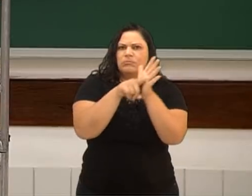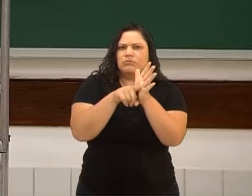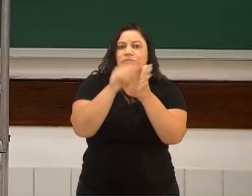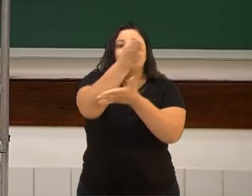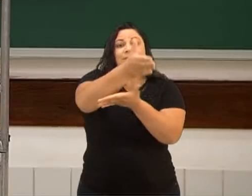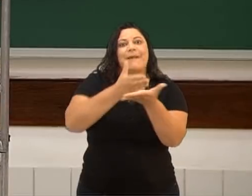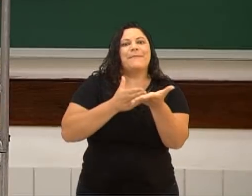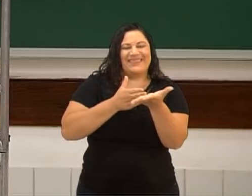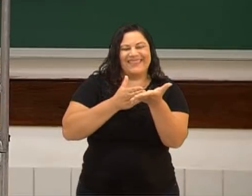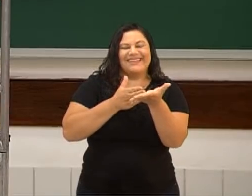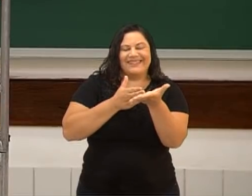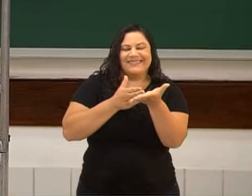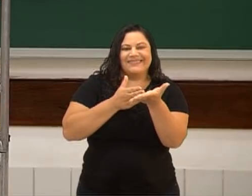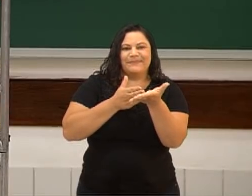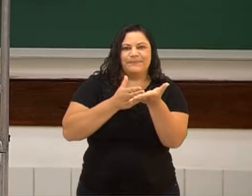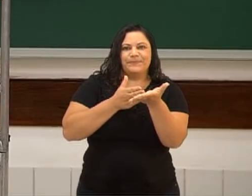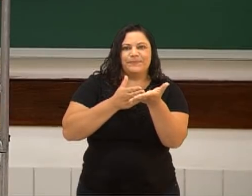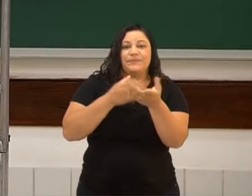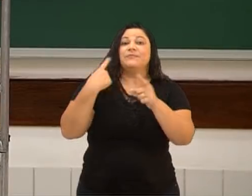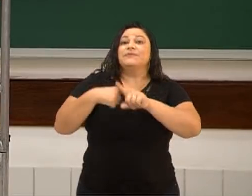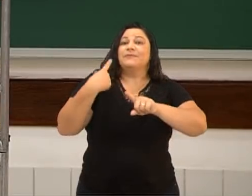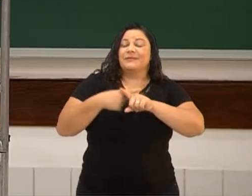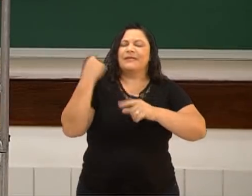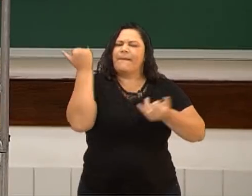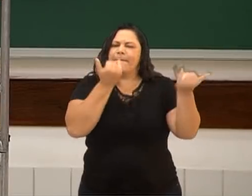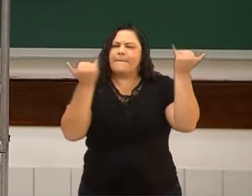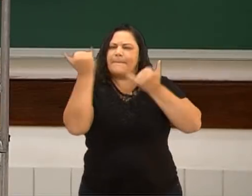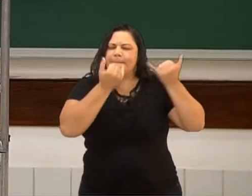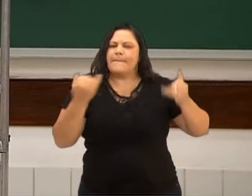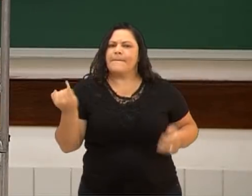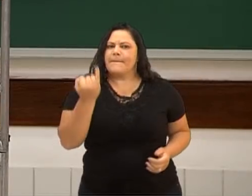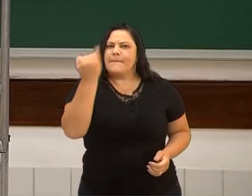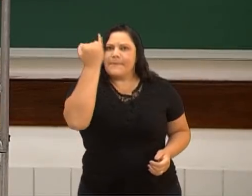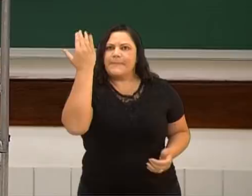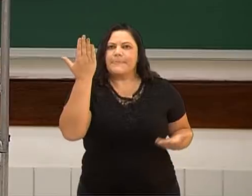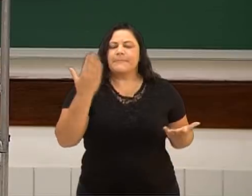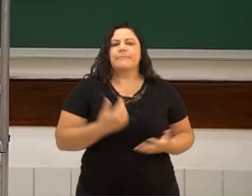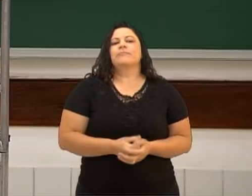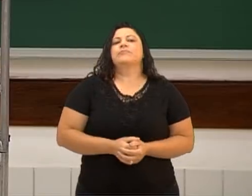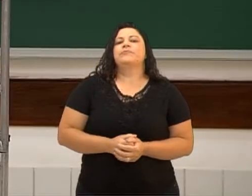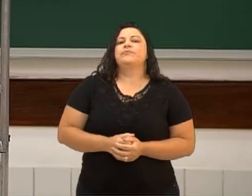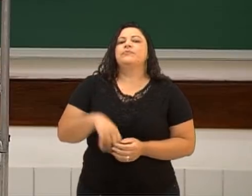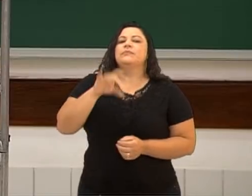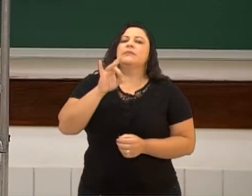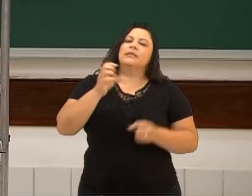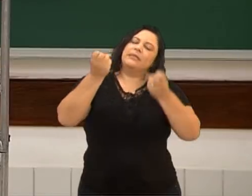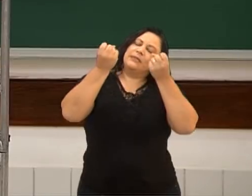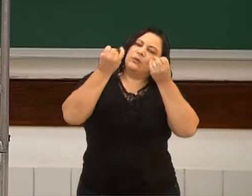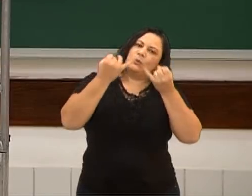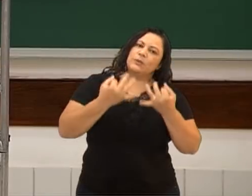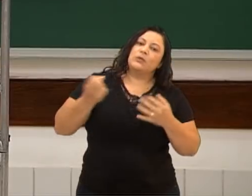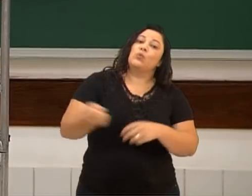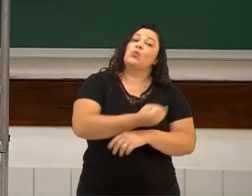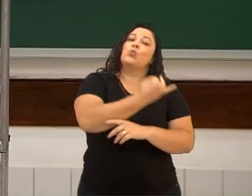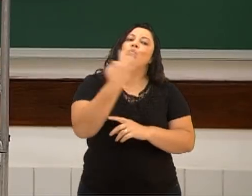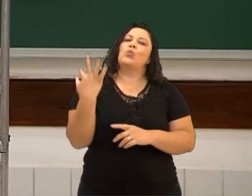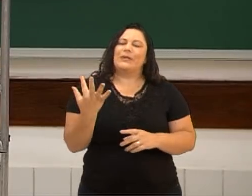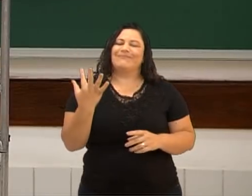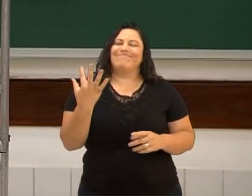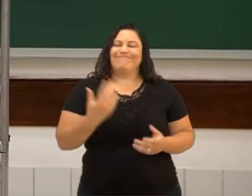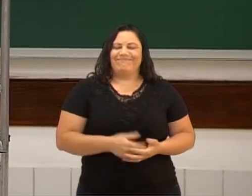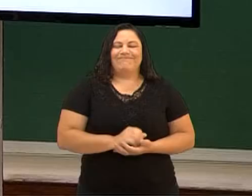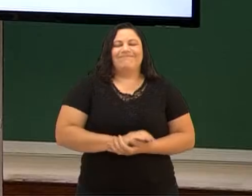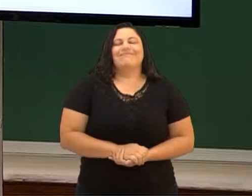peixes. Então, já é uma informação muito importante para se ter noção sobre a quantidade que ele pesquisou lá no bioma da Amazônia, tudo